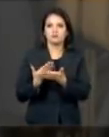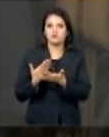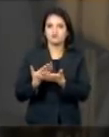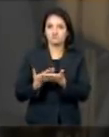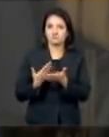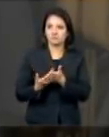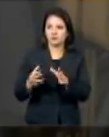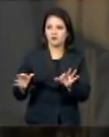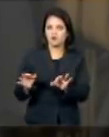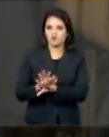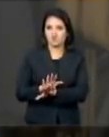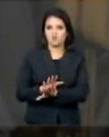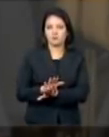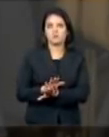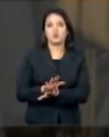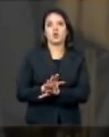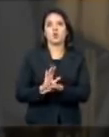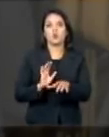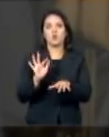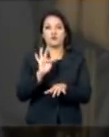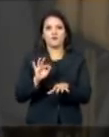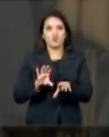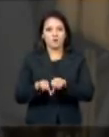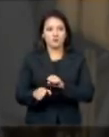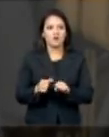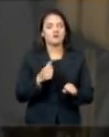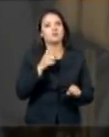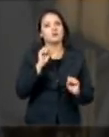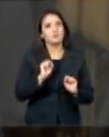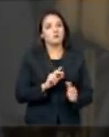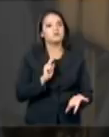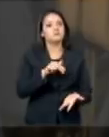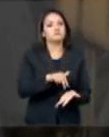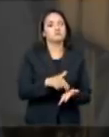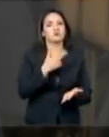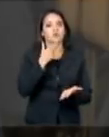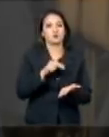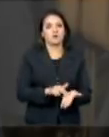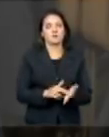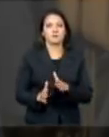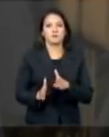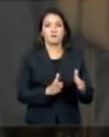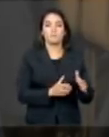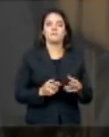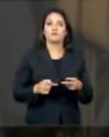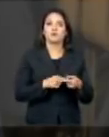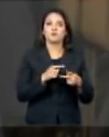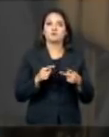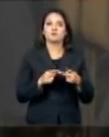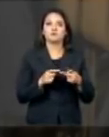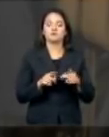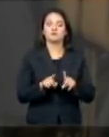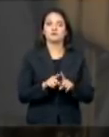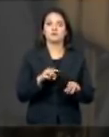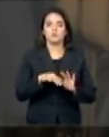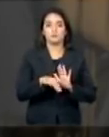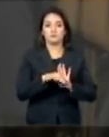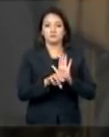sua faculdade um segundo caso paradigmático alguma mandado segurança e 24 2008